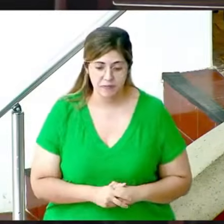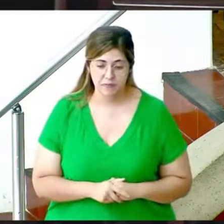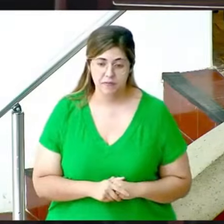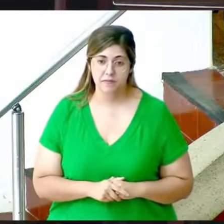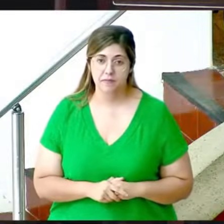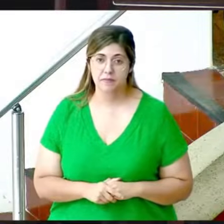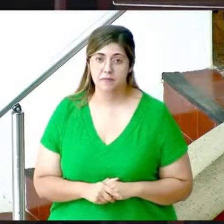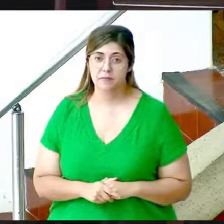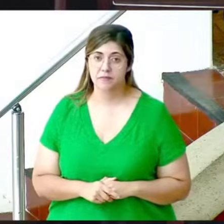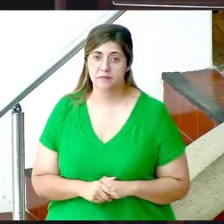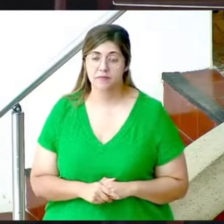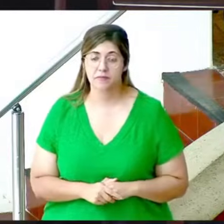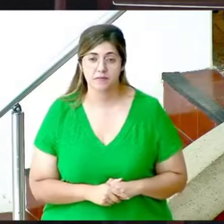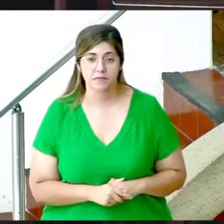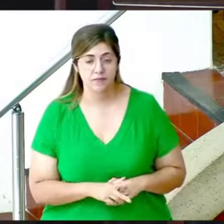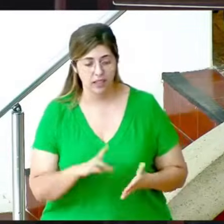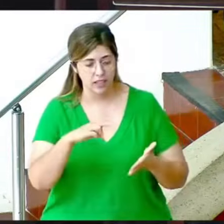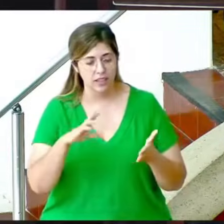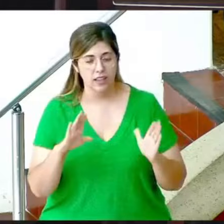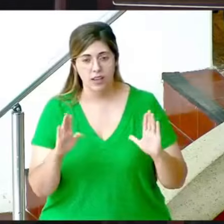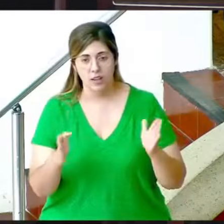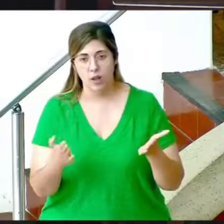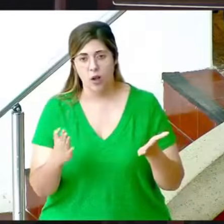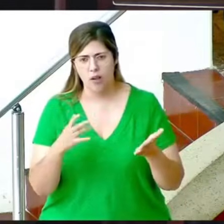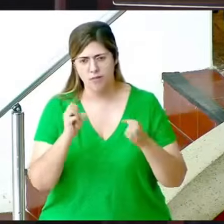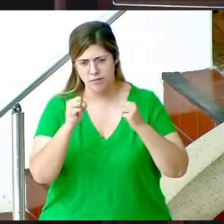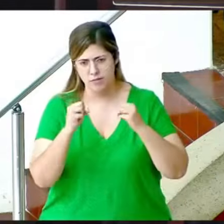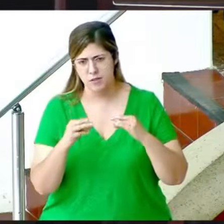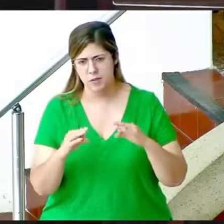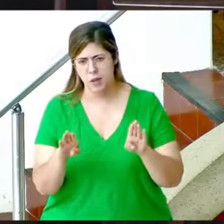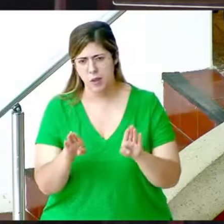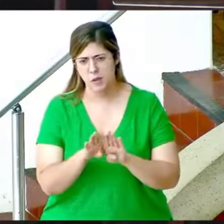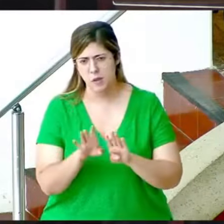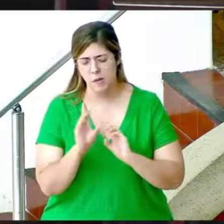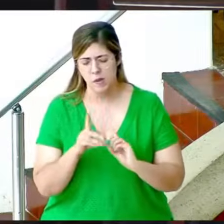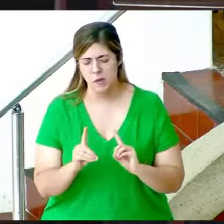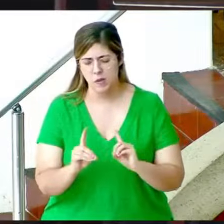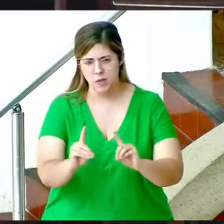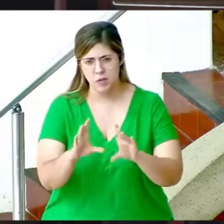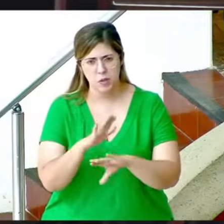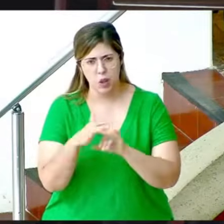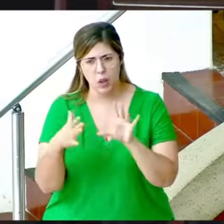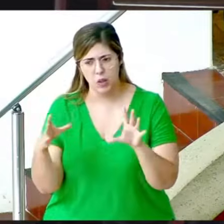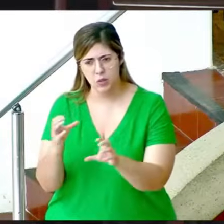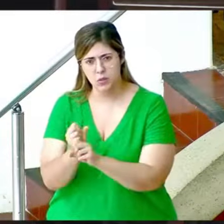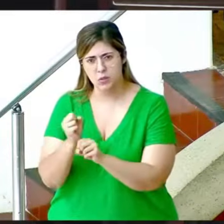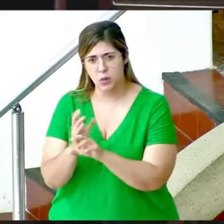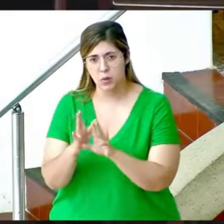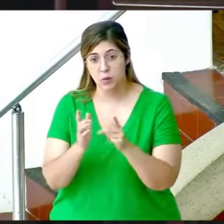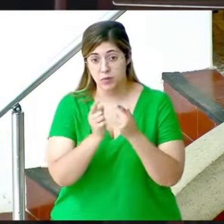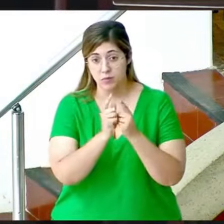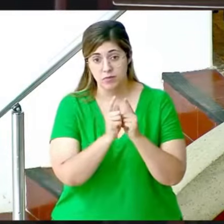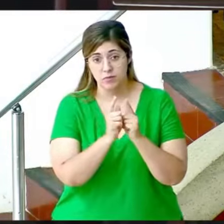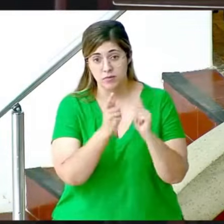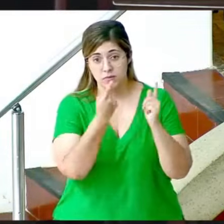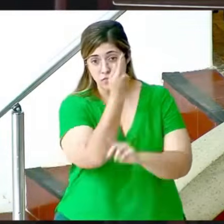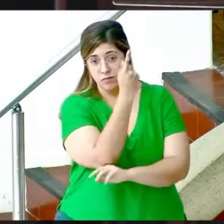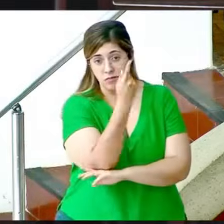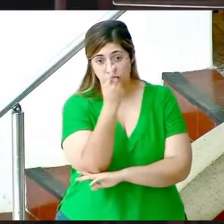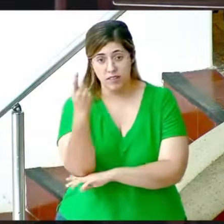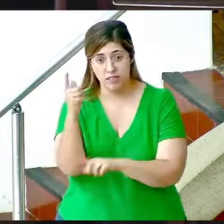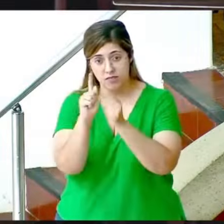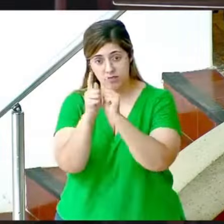olhadinha no que está escrito lá. E eu explico. É o momento em que Jesus está com os seus discípulos. Todos estão no Getsemane. Judas já havia